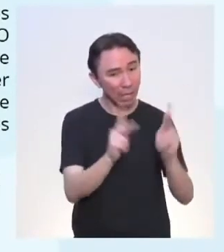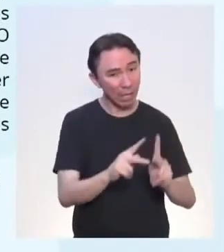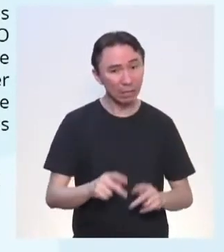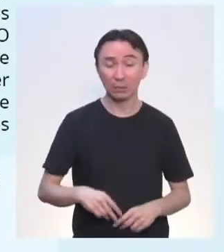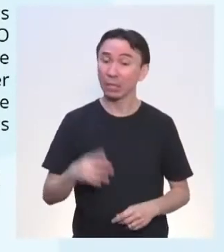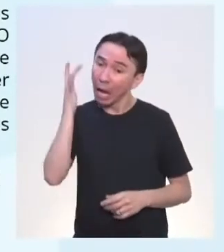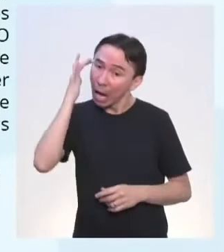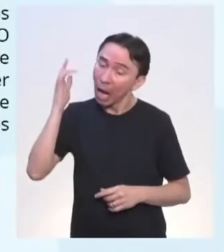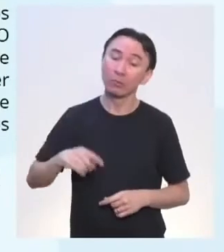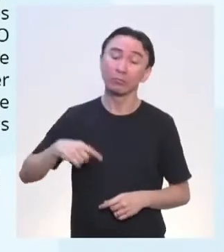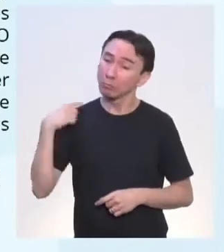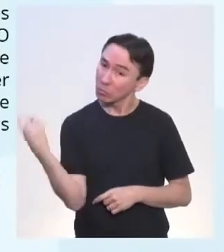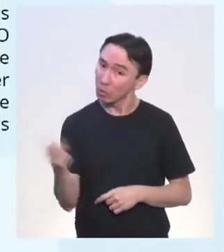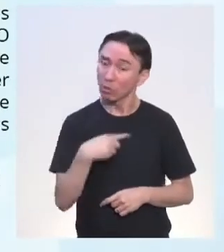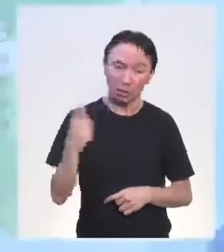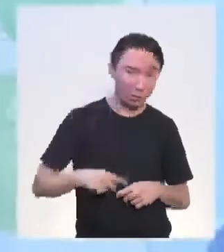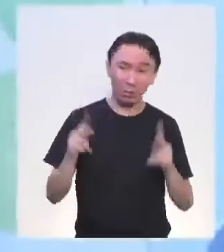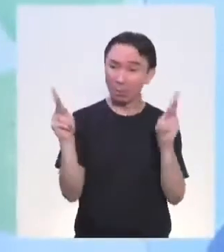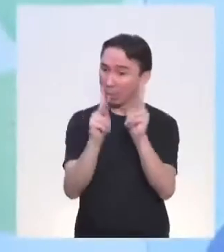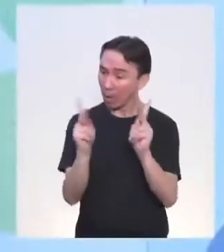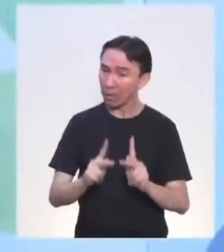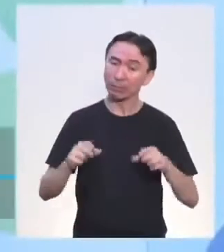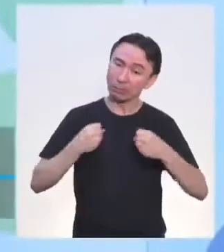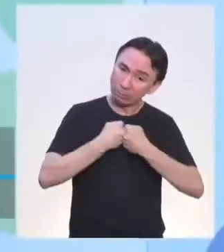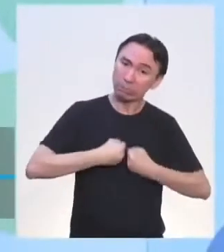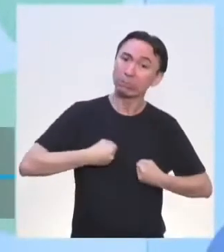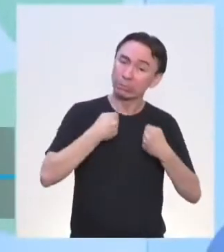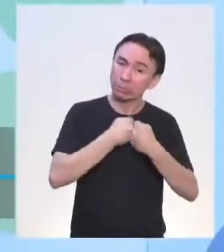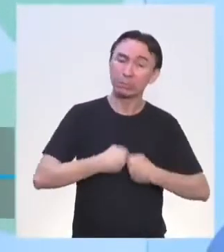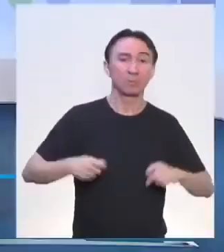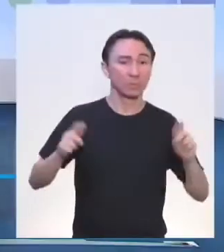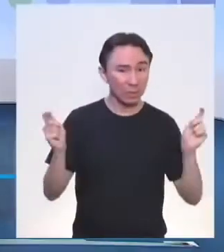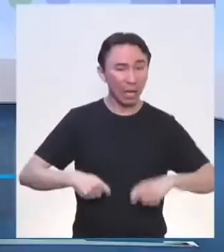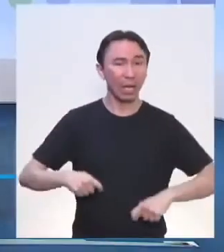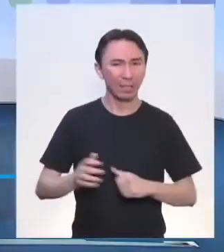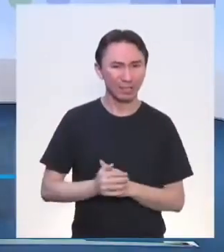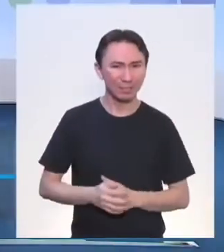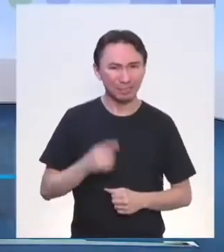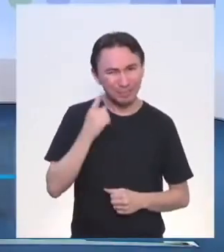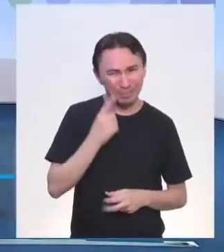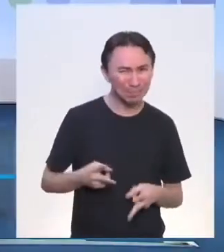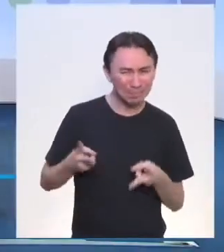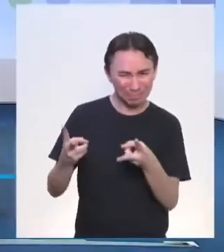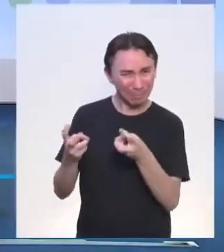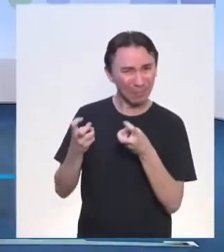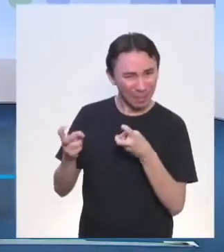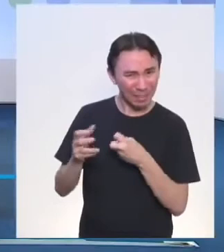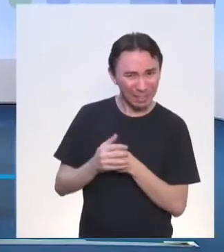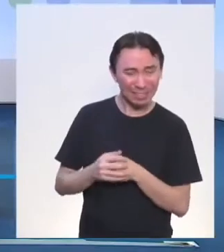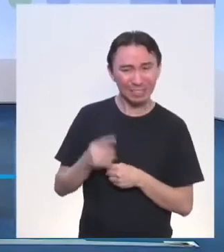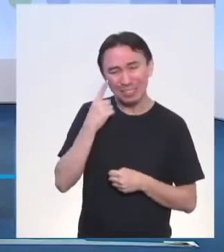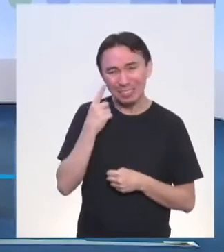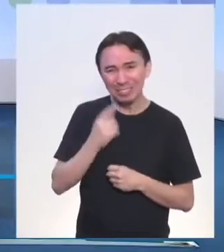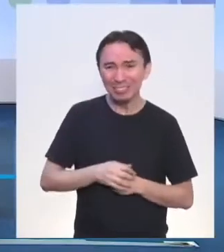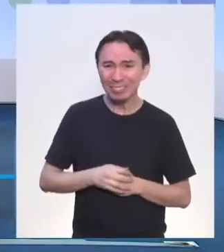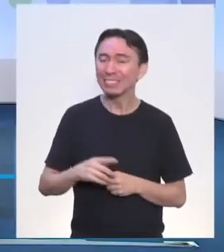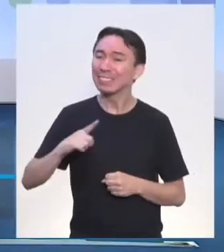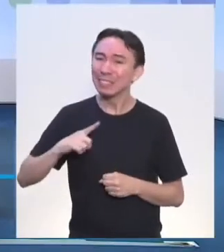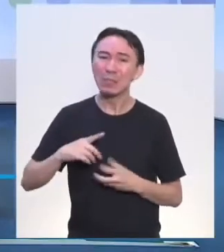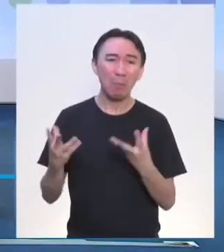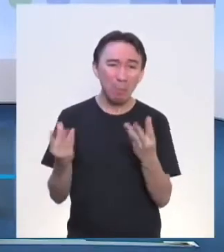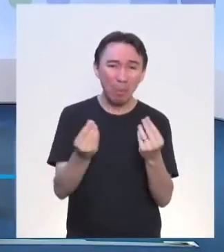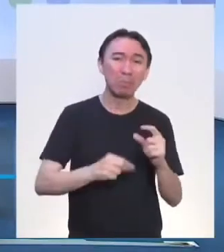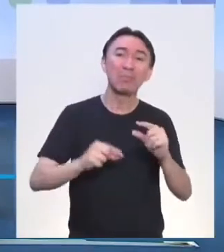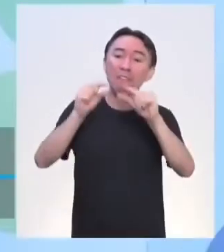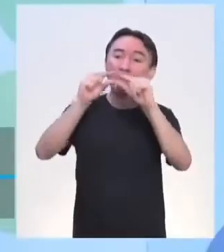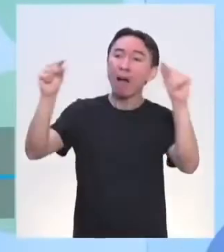primeiro resumo do artigo do Leonardo Boff. Eu não sei que a professora Elaine percebeu, mas eu consigo perceber aí um monte de frase solta, um